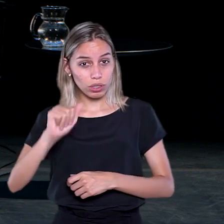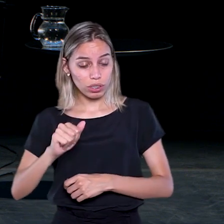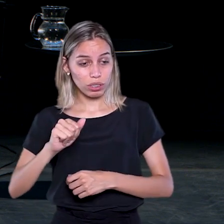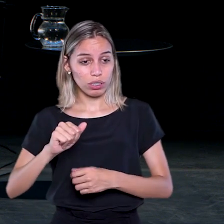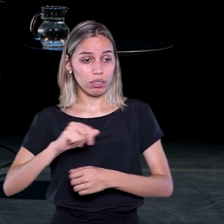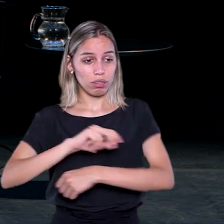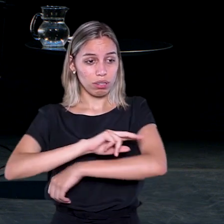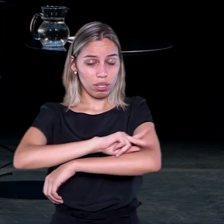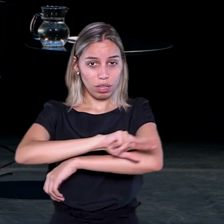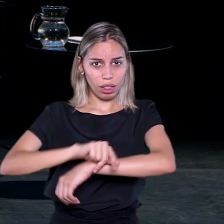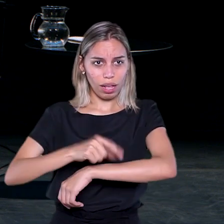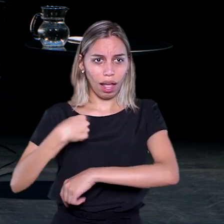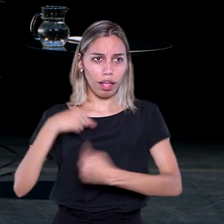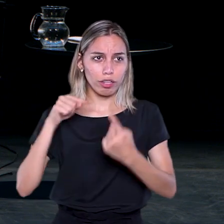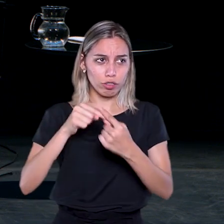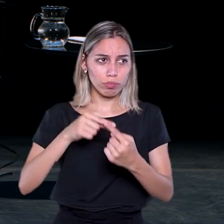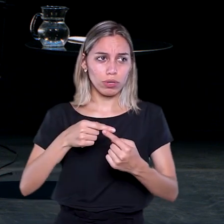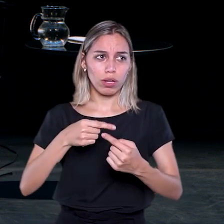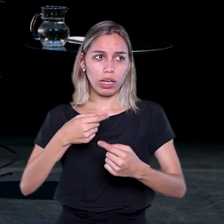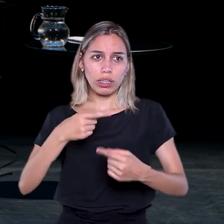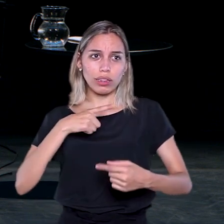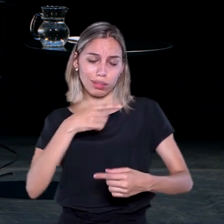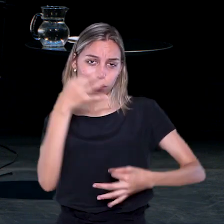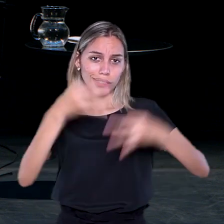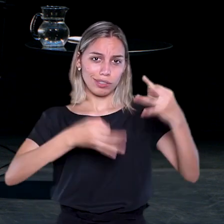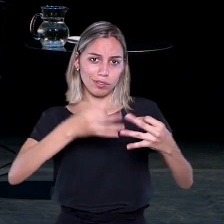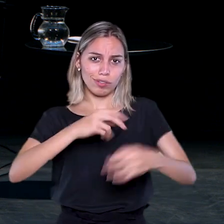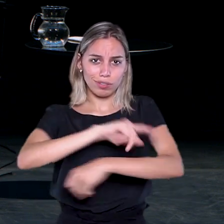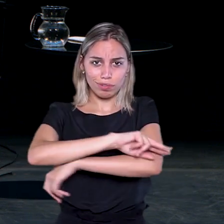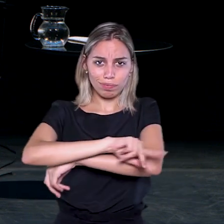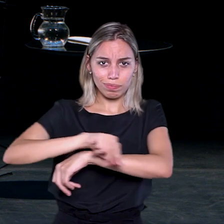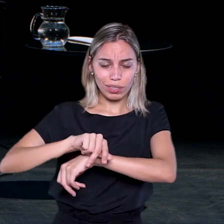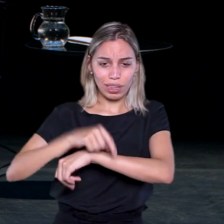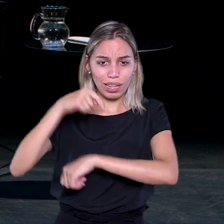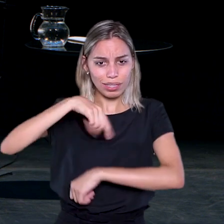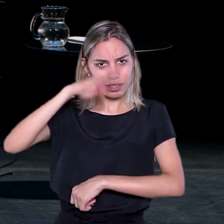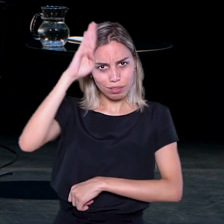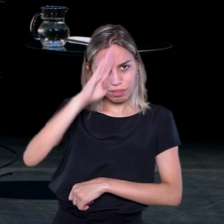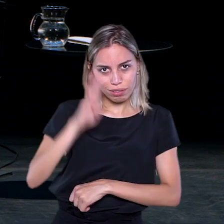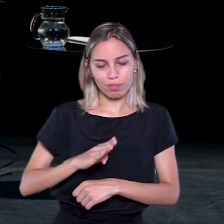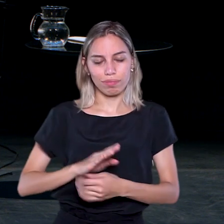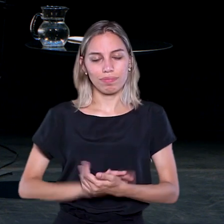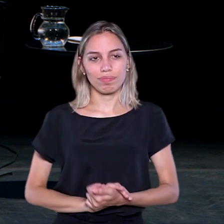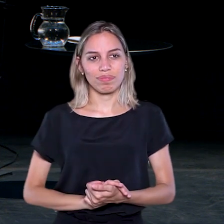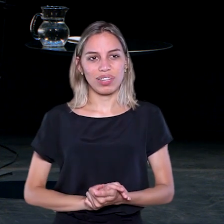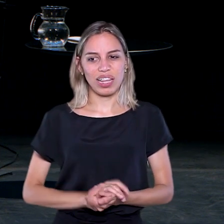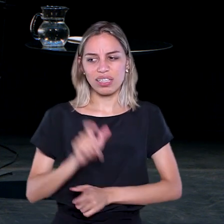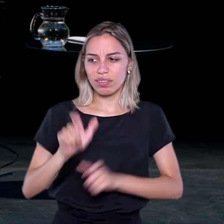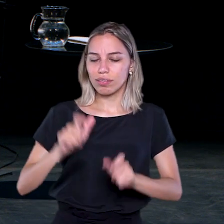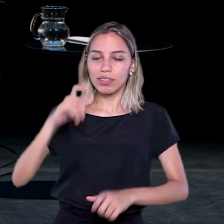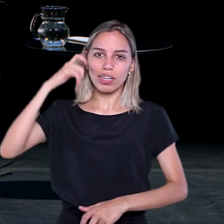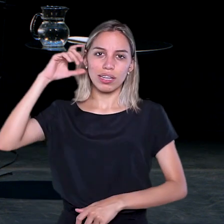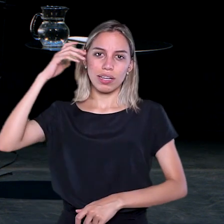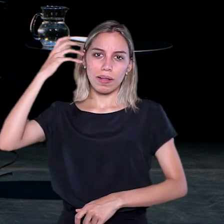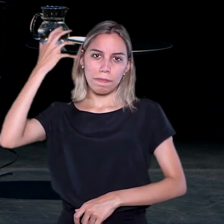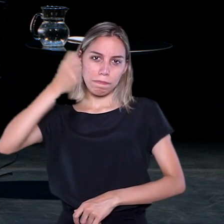porém firme, rumo à justiça racial, nesse país, a